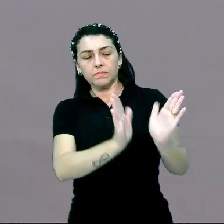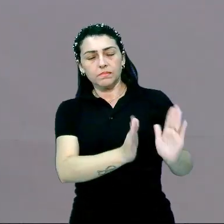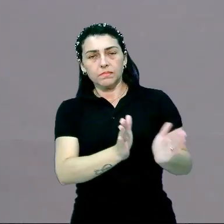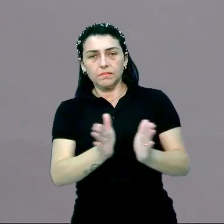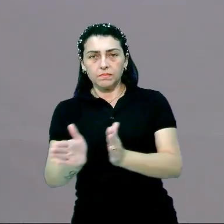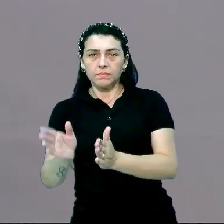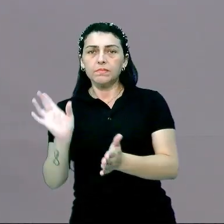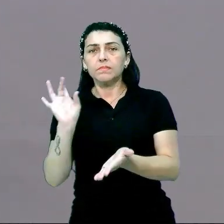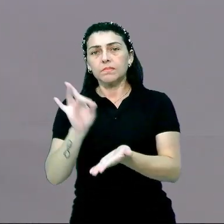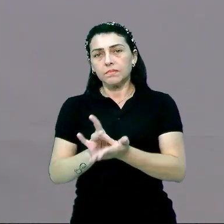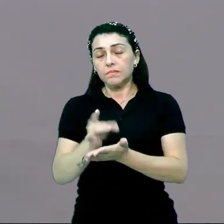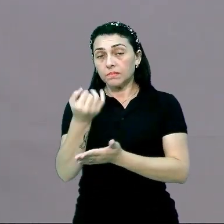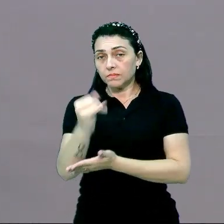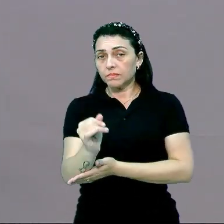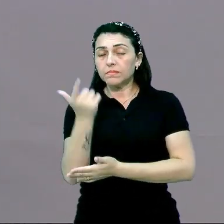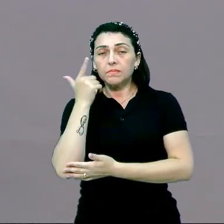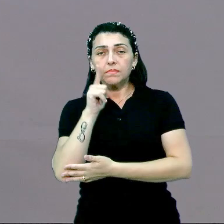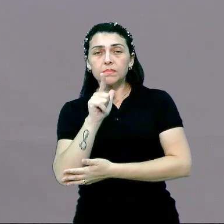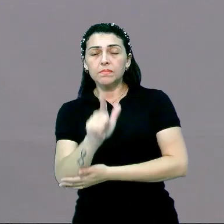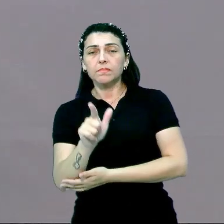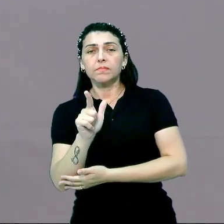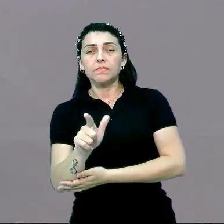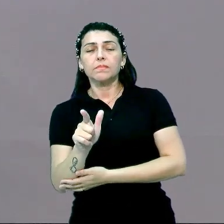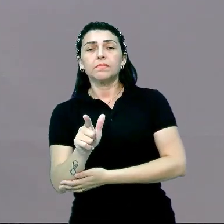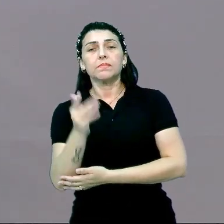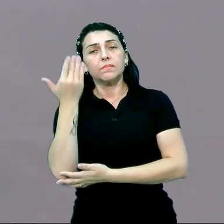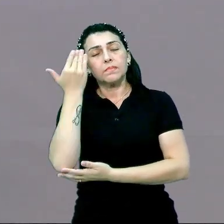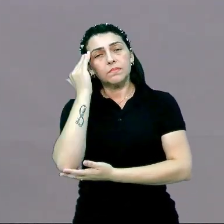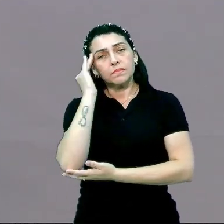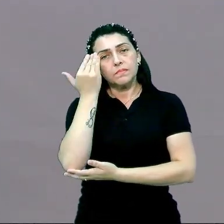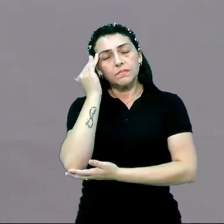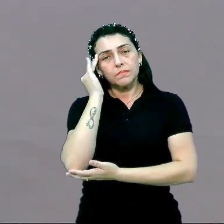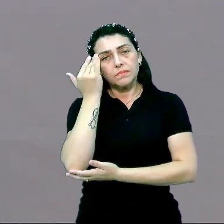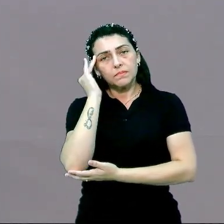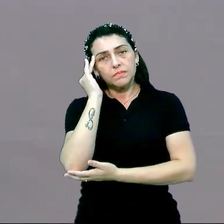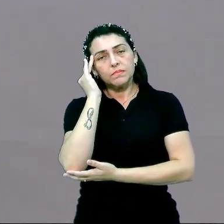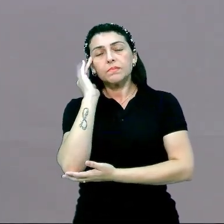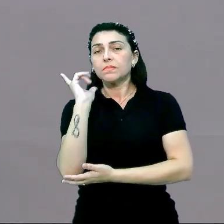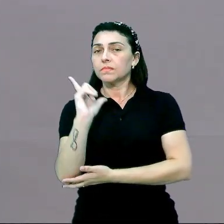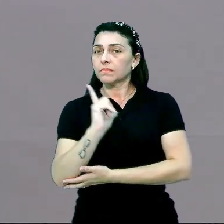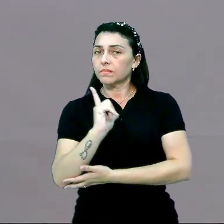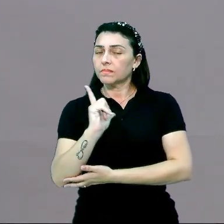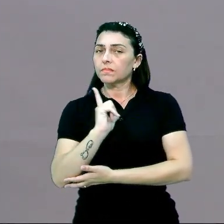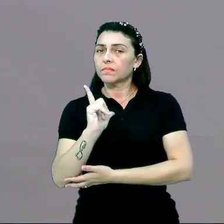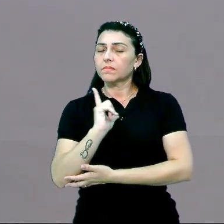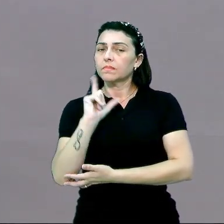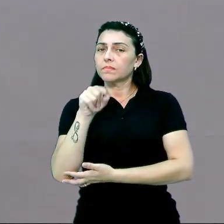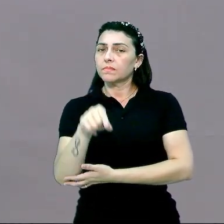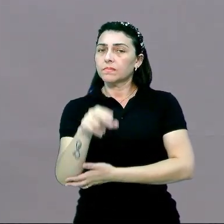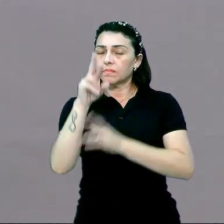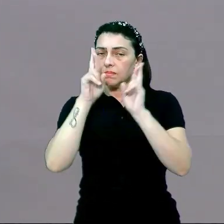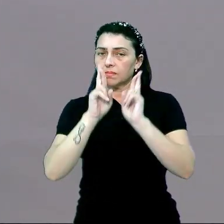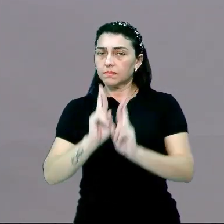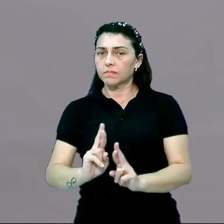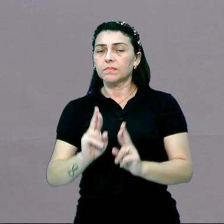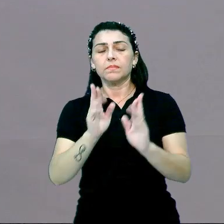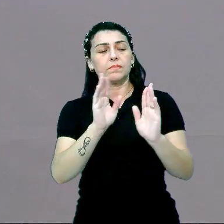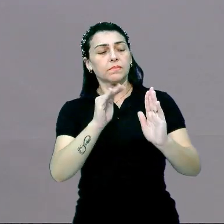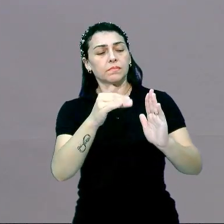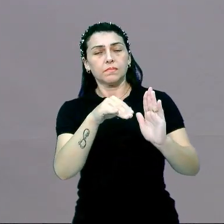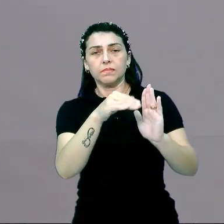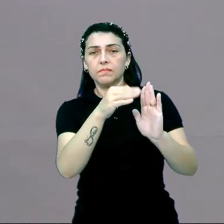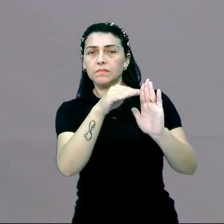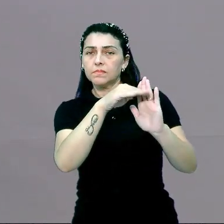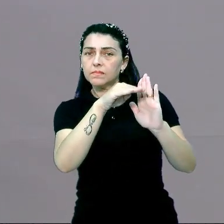de fatos. E aí, se você consegue entender que ela possui um padrão e você respeita esse padrão e